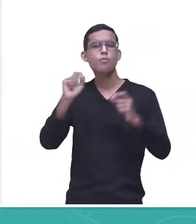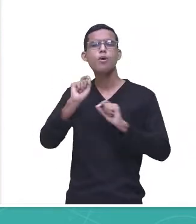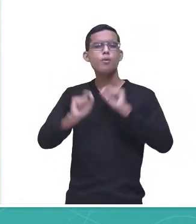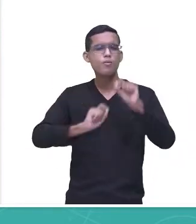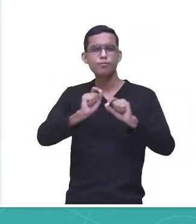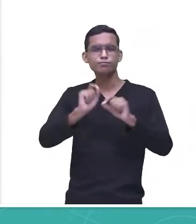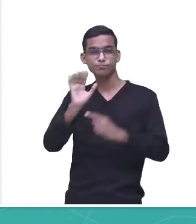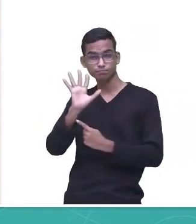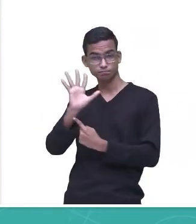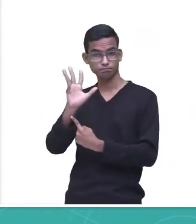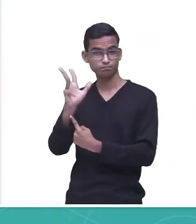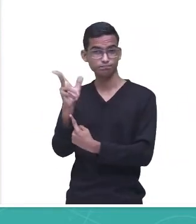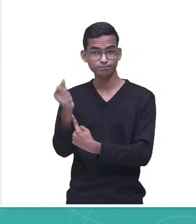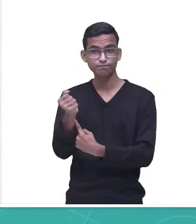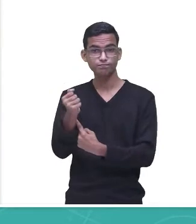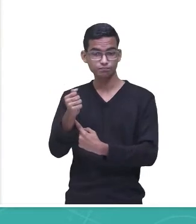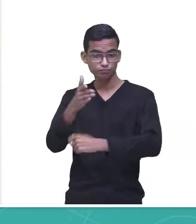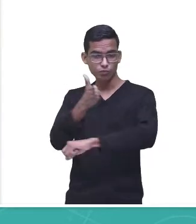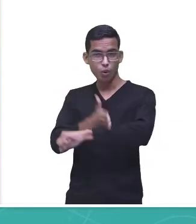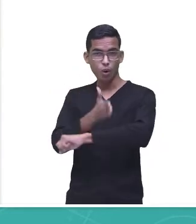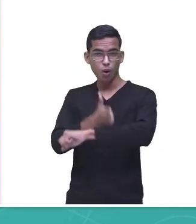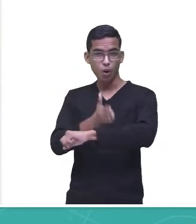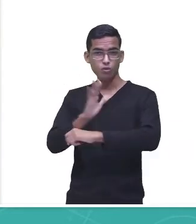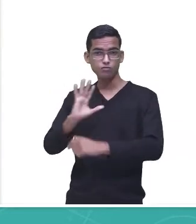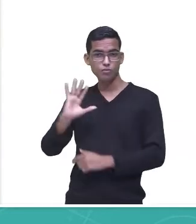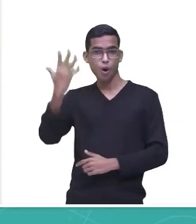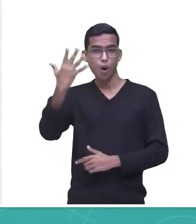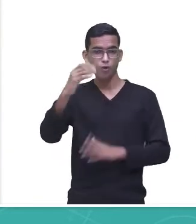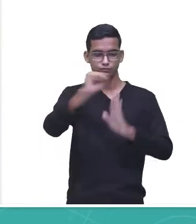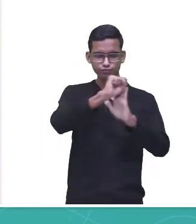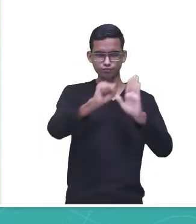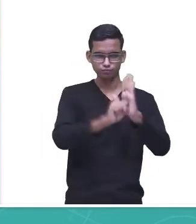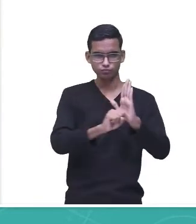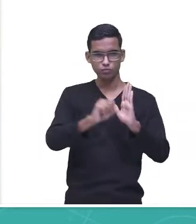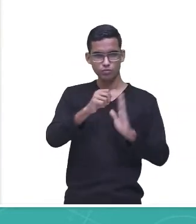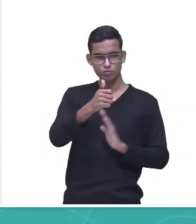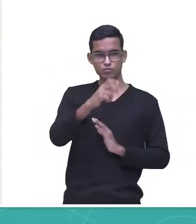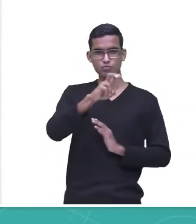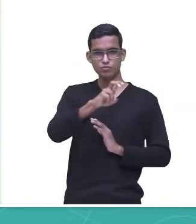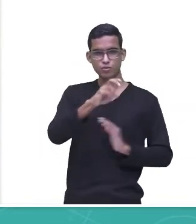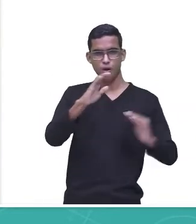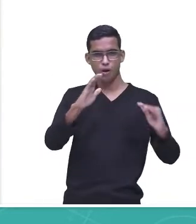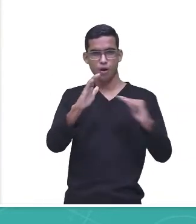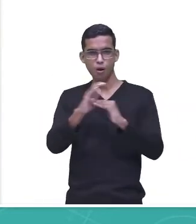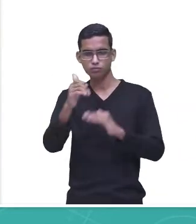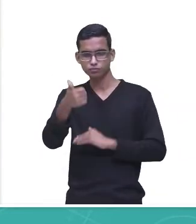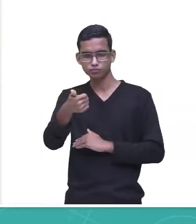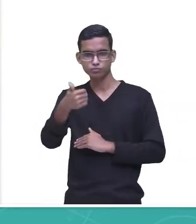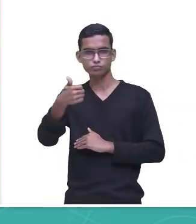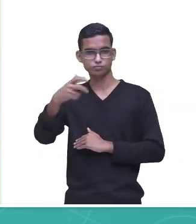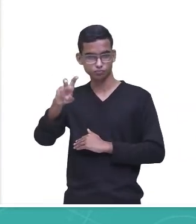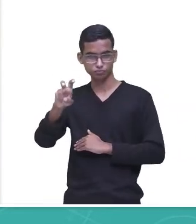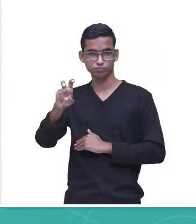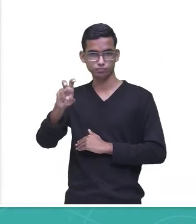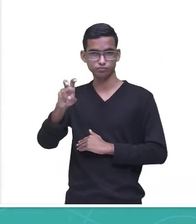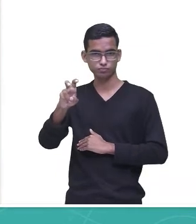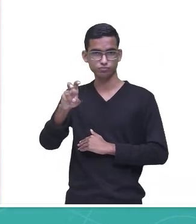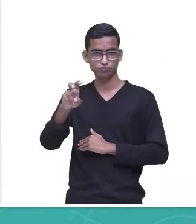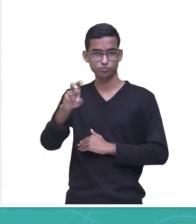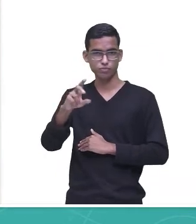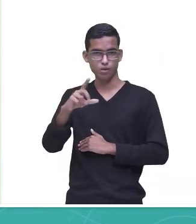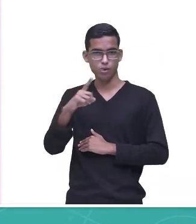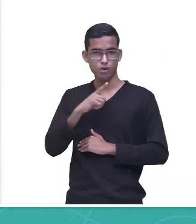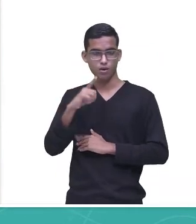aconteceu no século V ao século XV. E ela teve uma grande influência em todas as